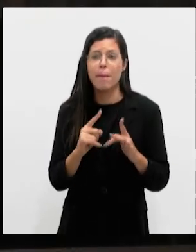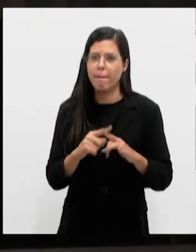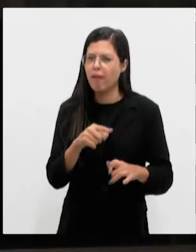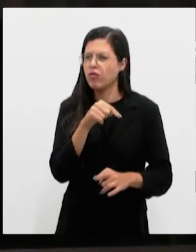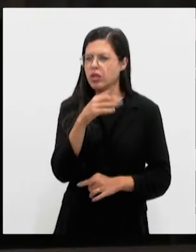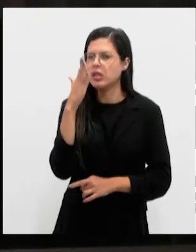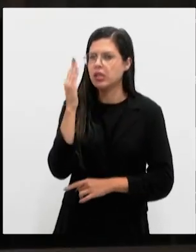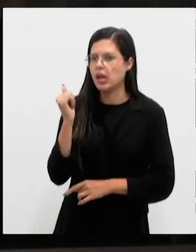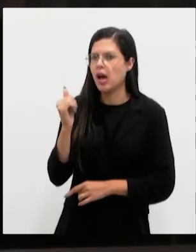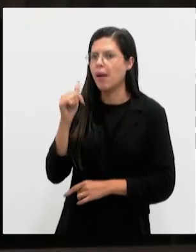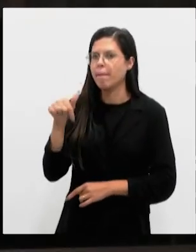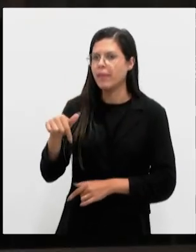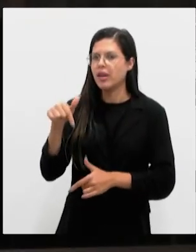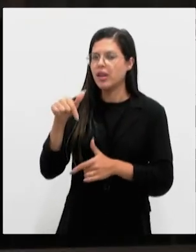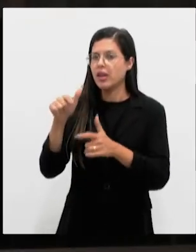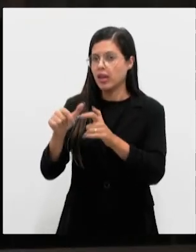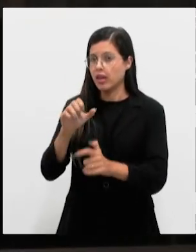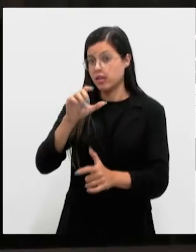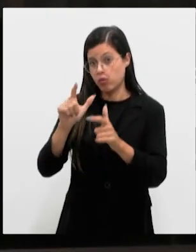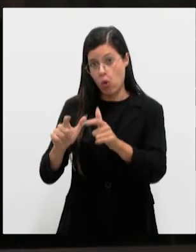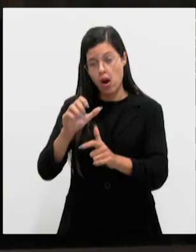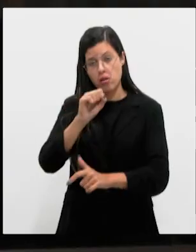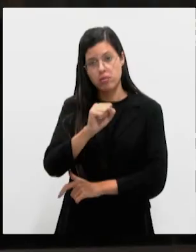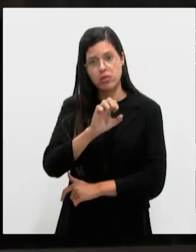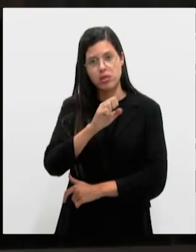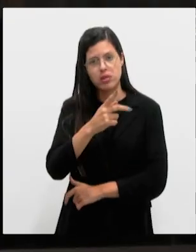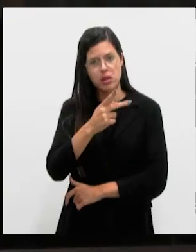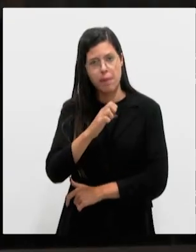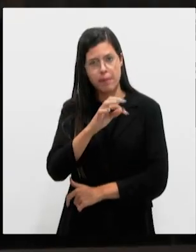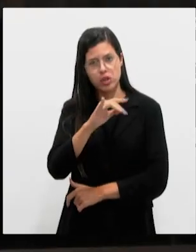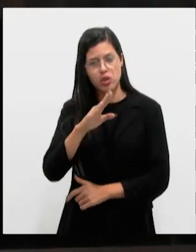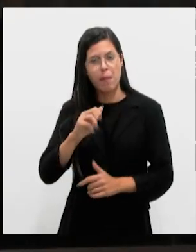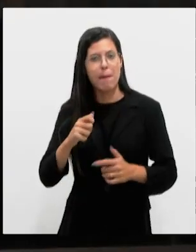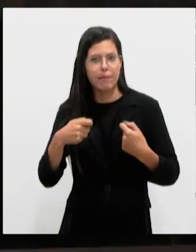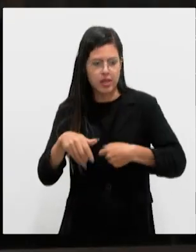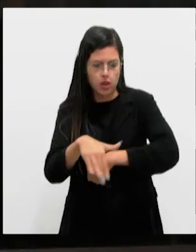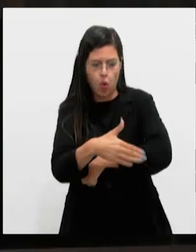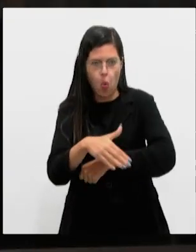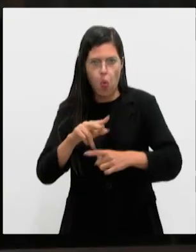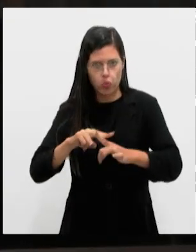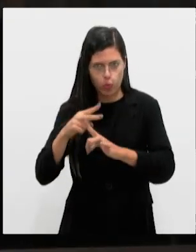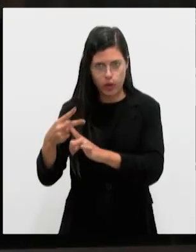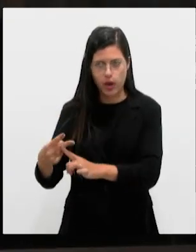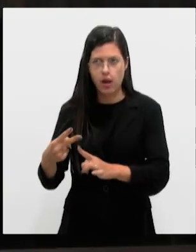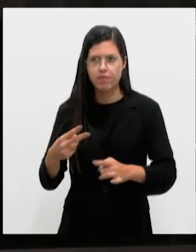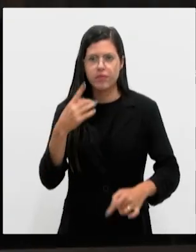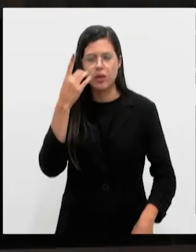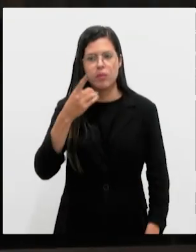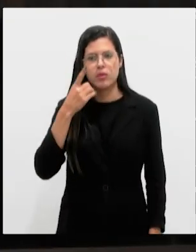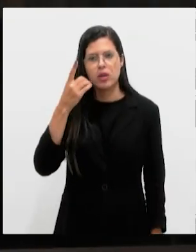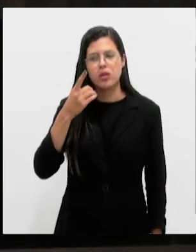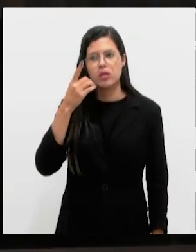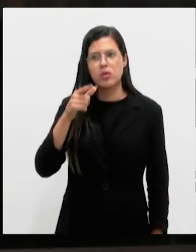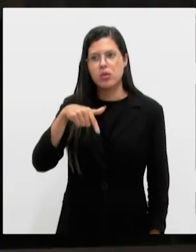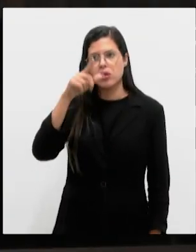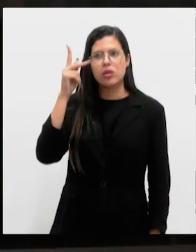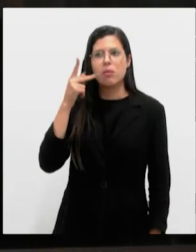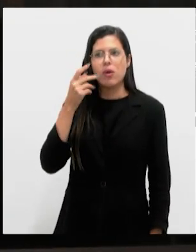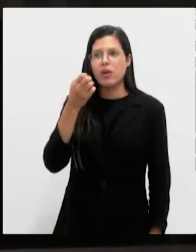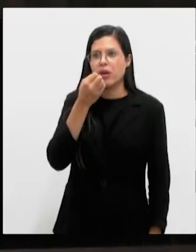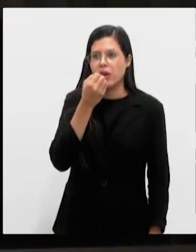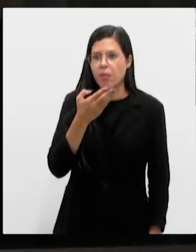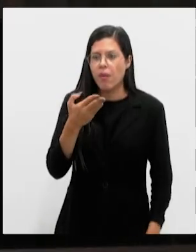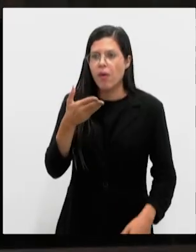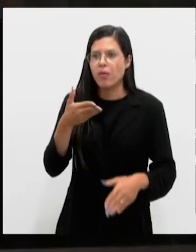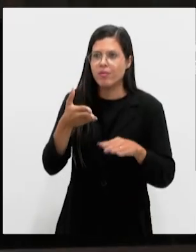que Sepitiba está precisando de uma duplicação. Deputado Luiz Paulo, que bom que o senhor veio. Não precisa falar